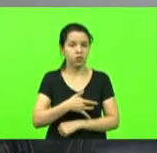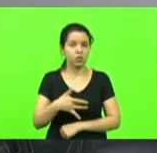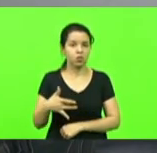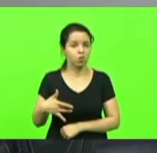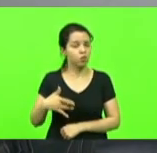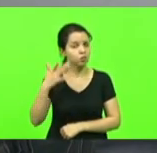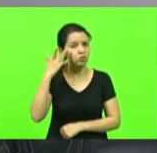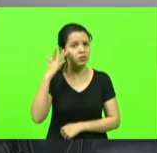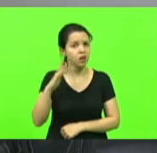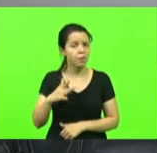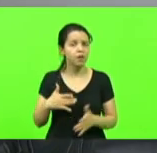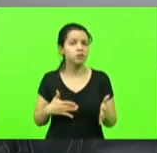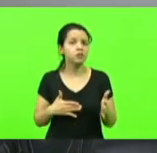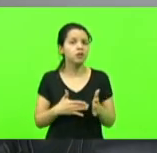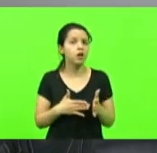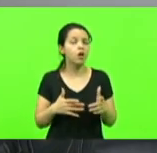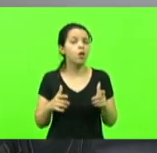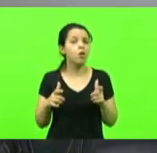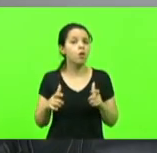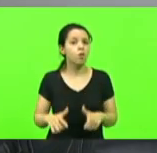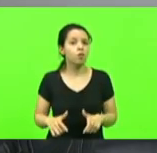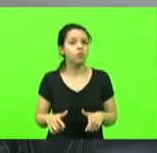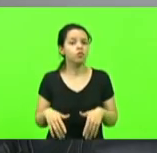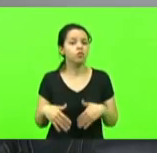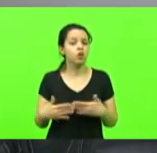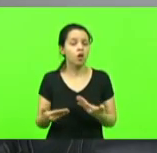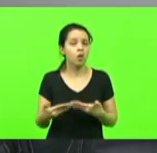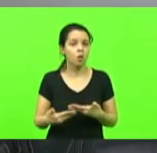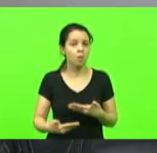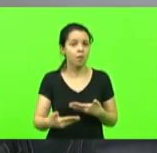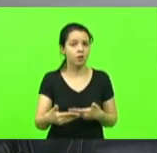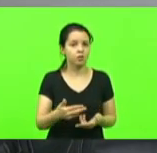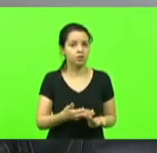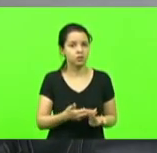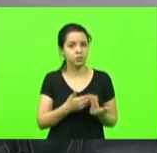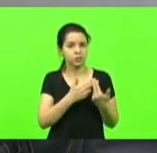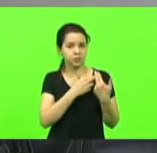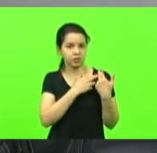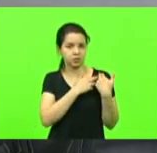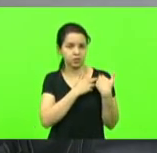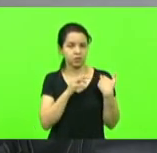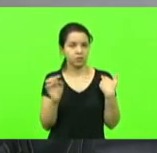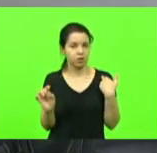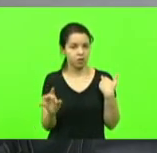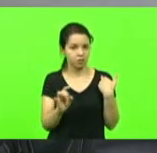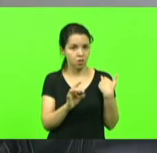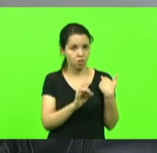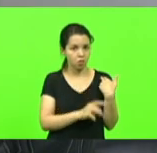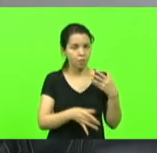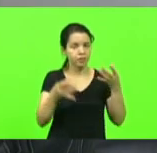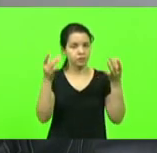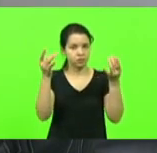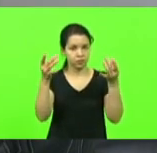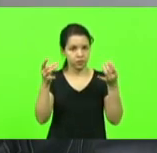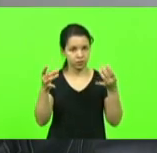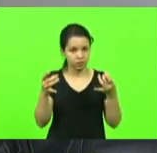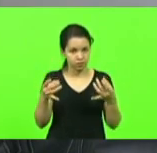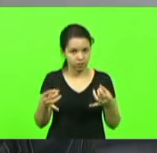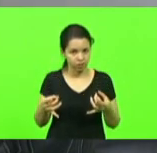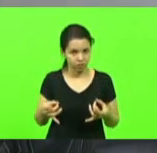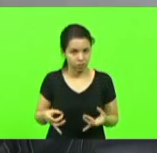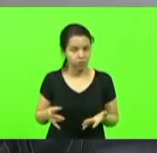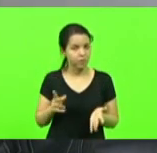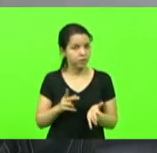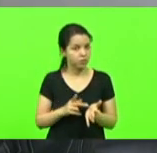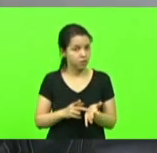onde vai e até onde começa a responsabilidade de cada uma dessas especialidades. A realidade é essa. O